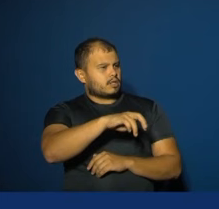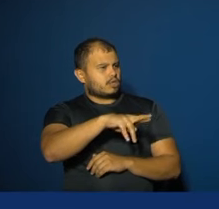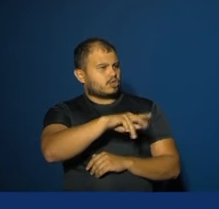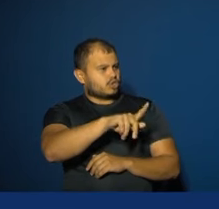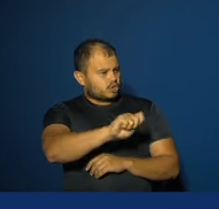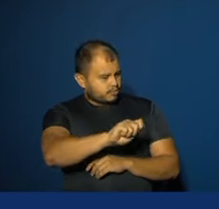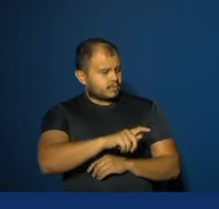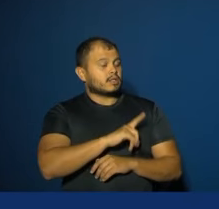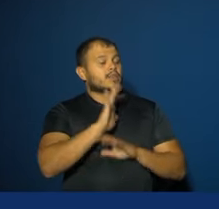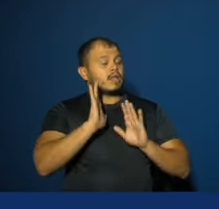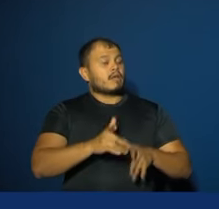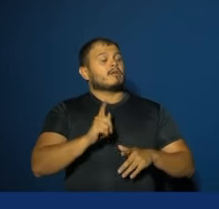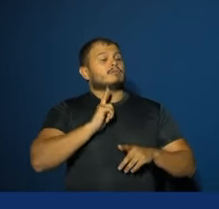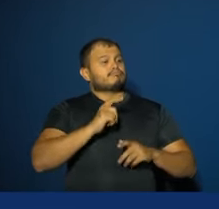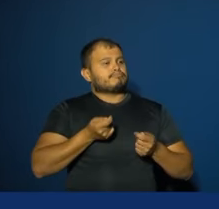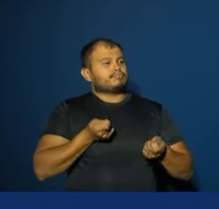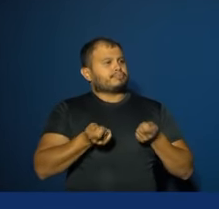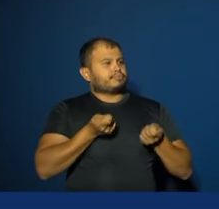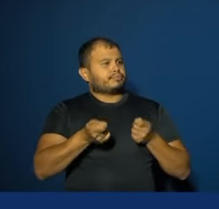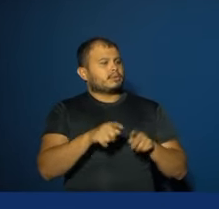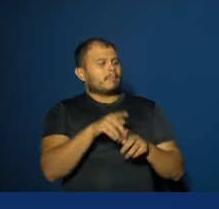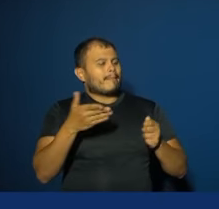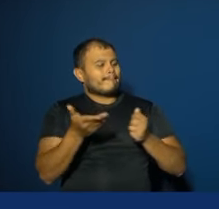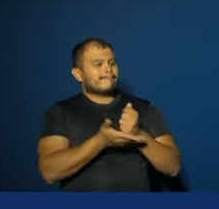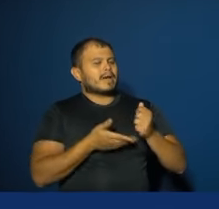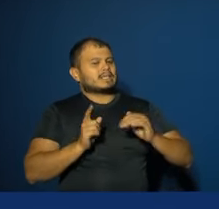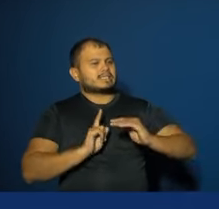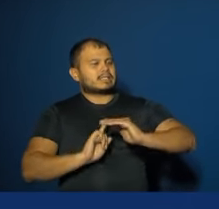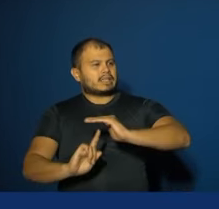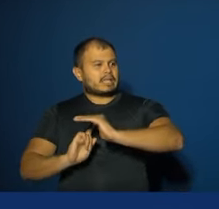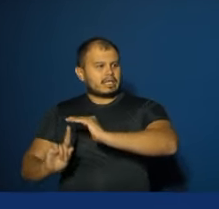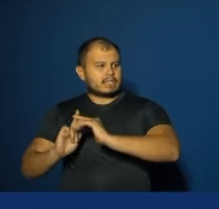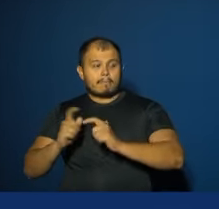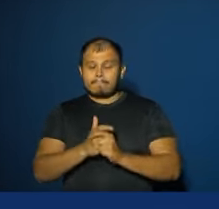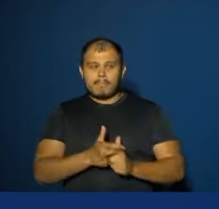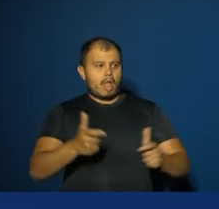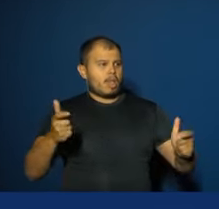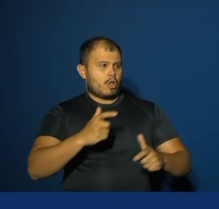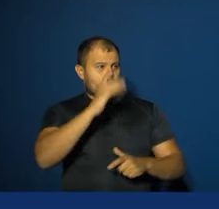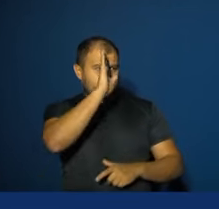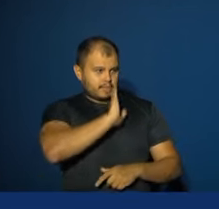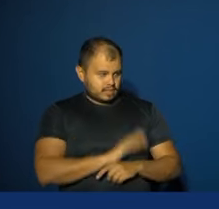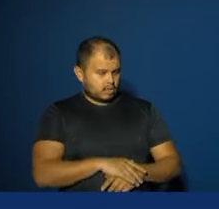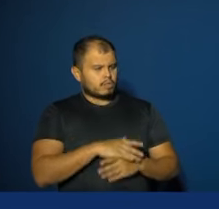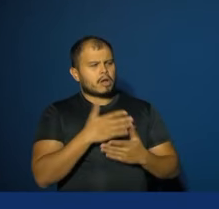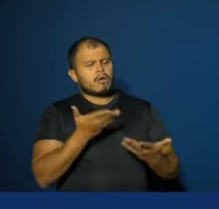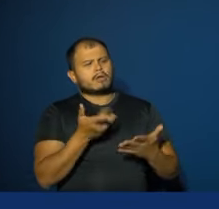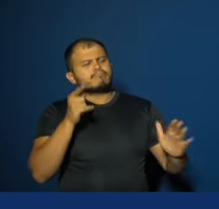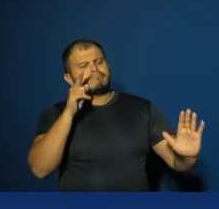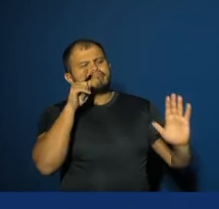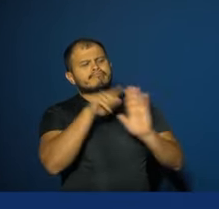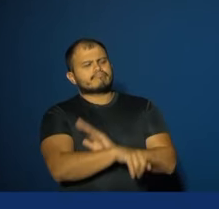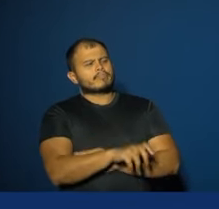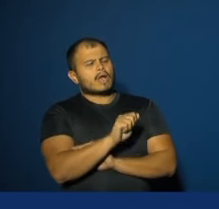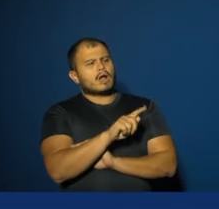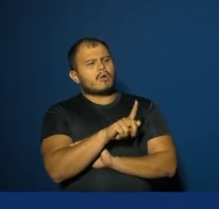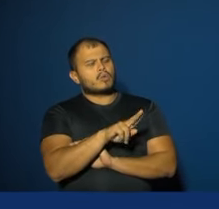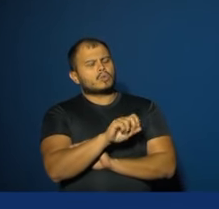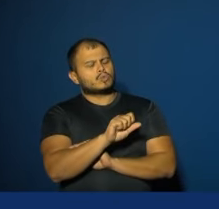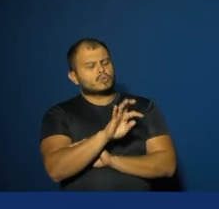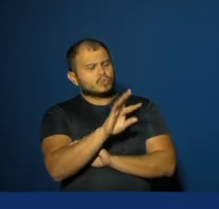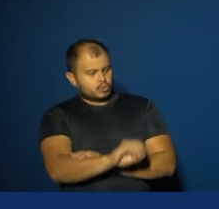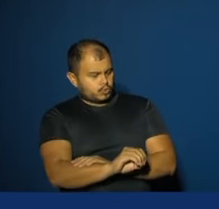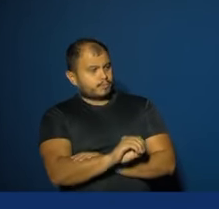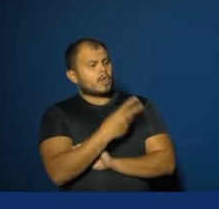também controla uma das maiores bases de clientes cativos, né, do Brasil. Então, a pergunta para o Augusto é